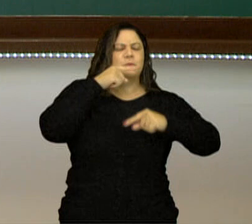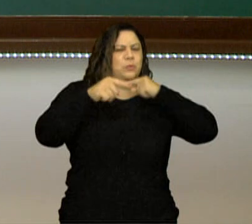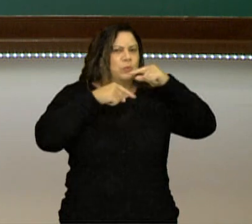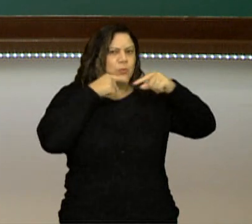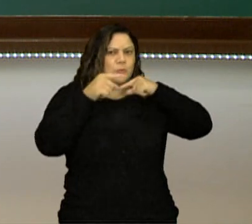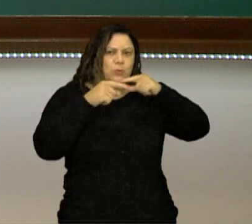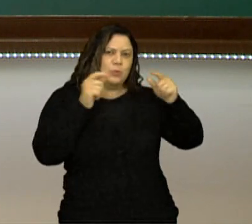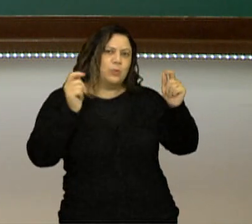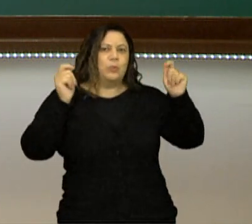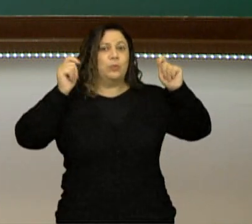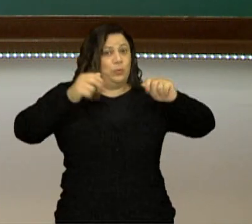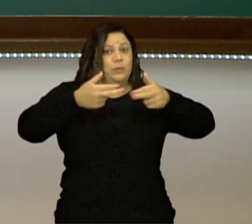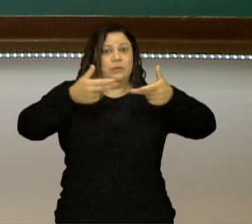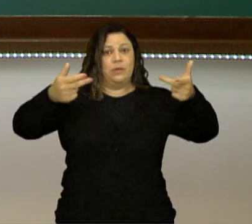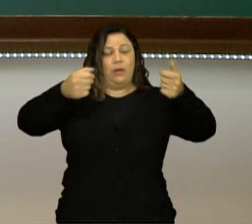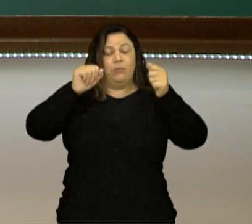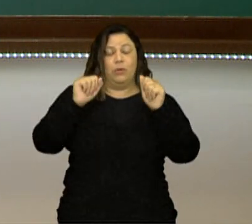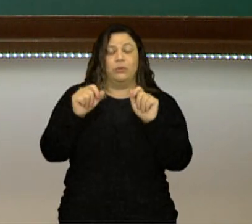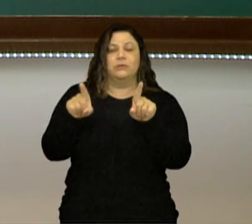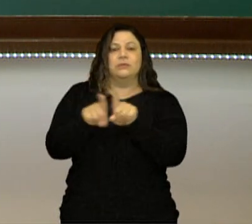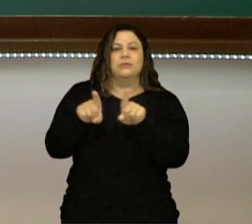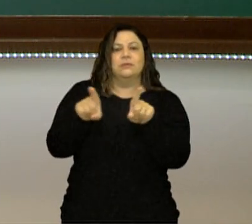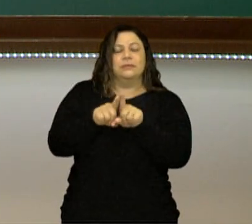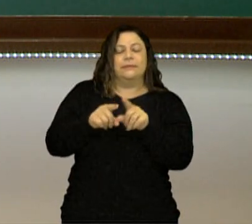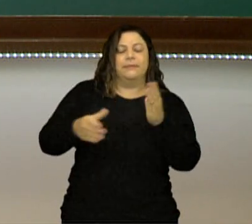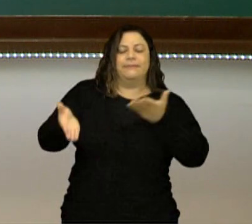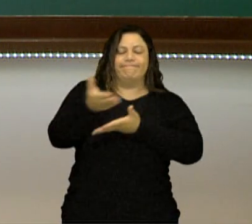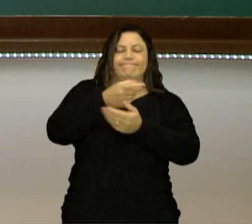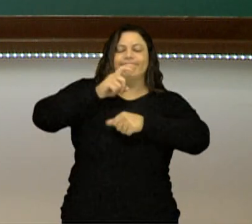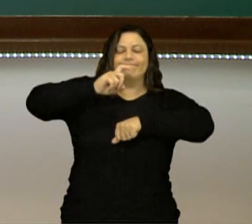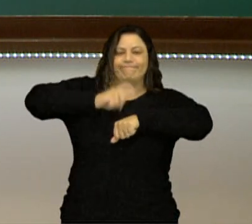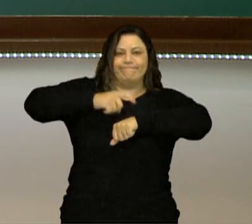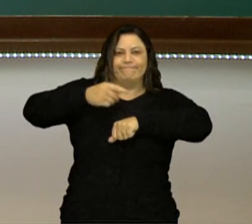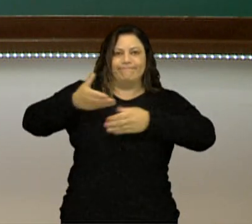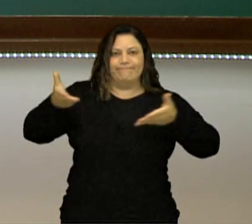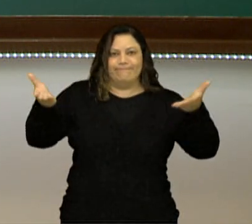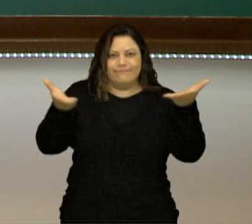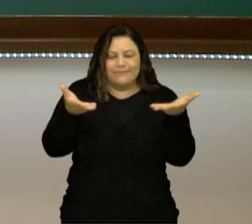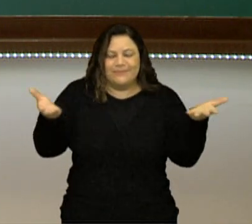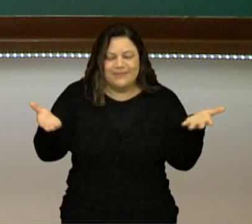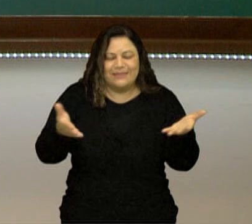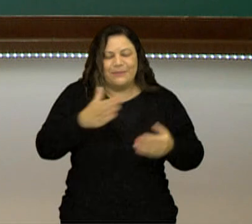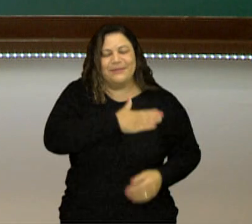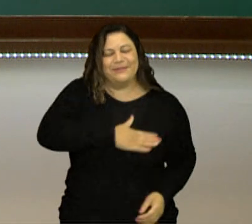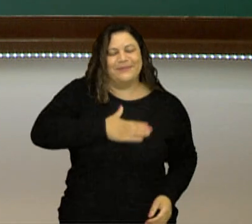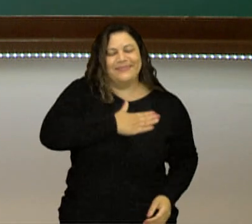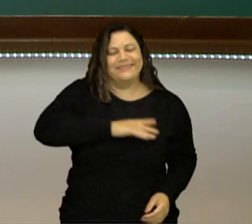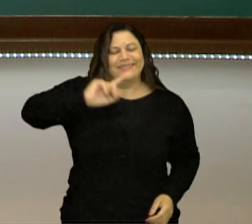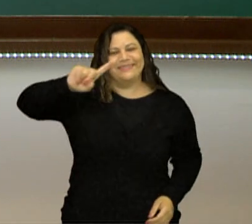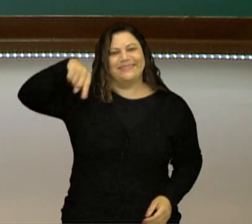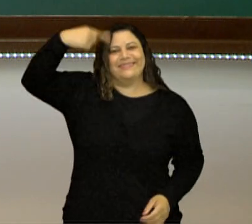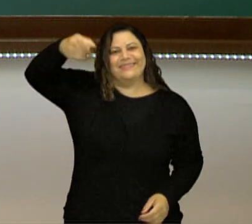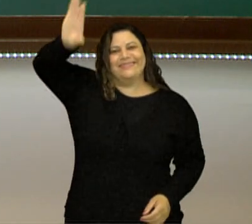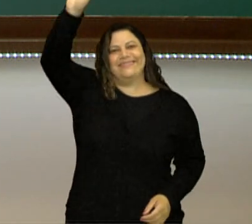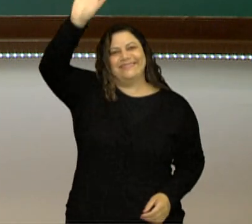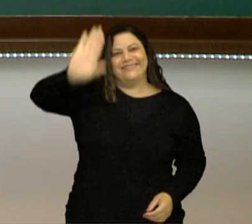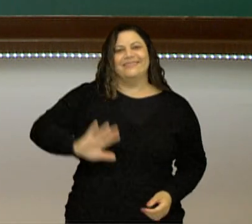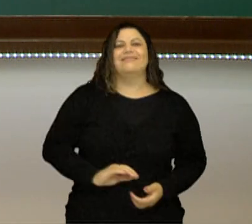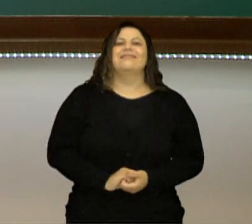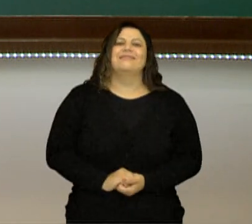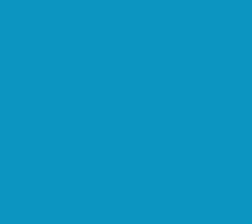pode perguntar, né? Esclarecer isso aí em tempo real. Ok? Espero que vocês tenham gostado, então, e até uma próxima, gente. Obrigado!